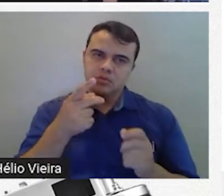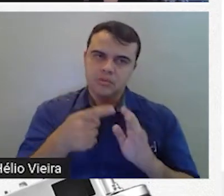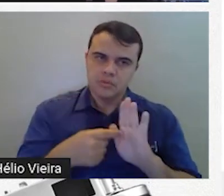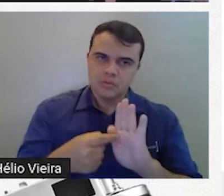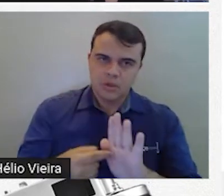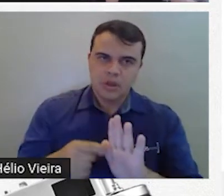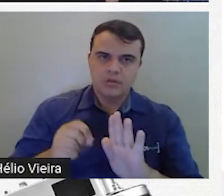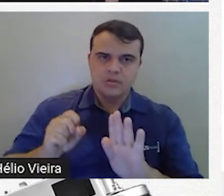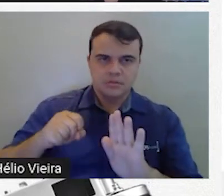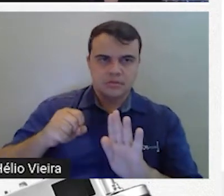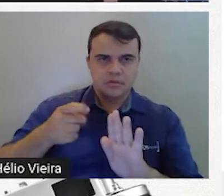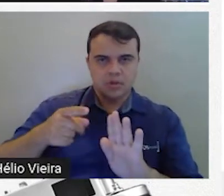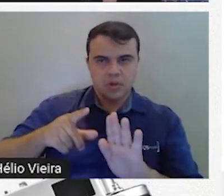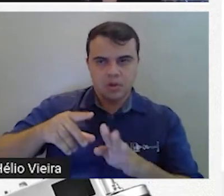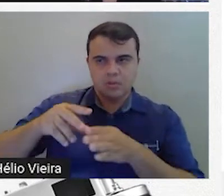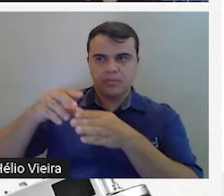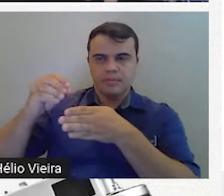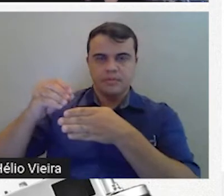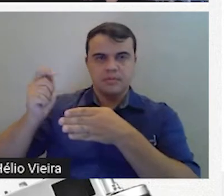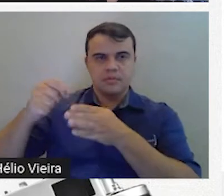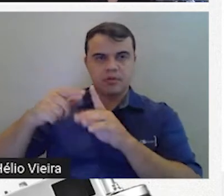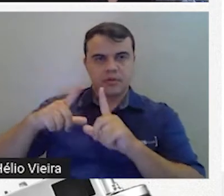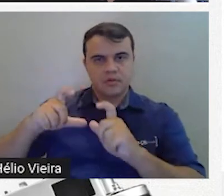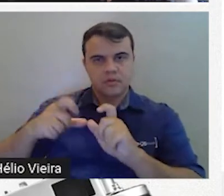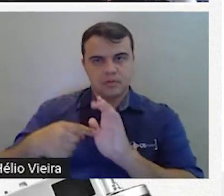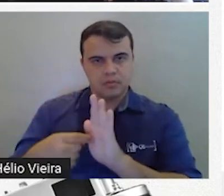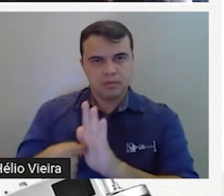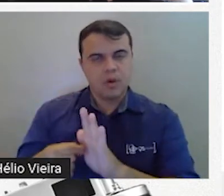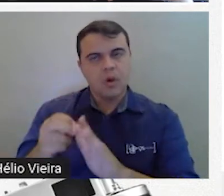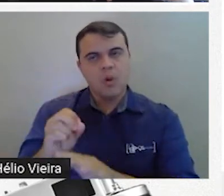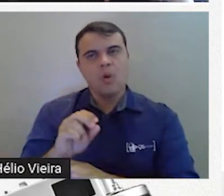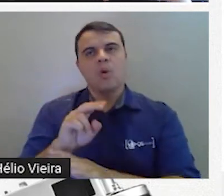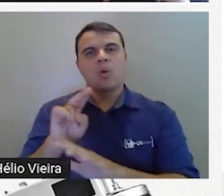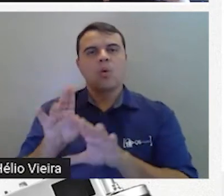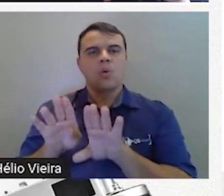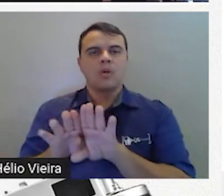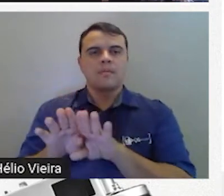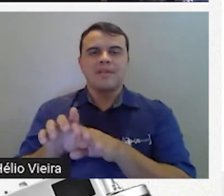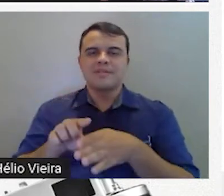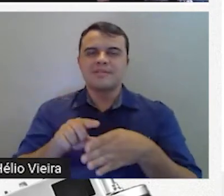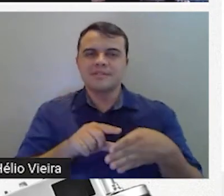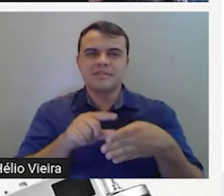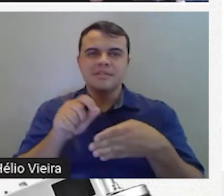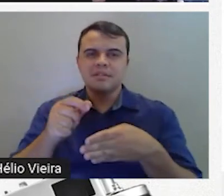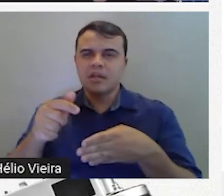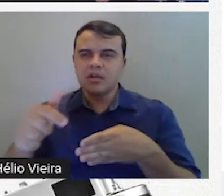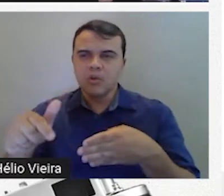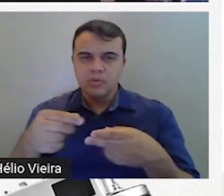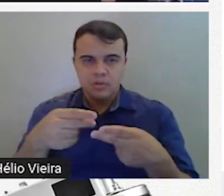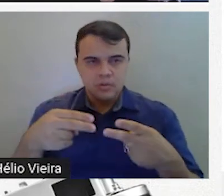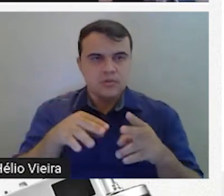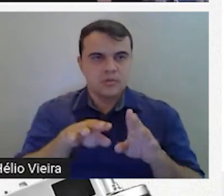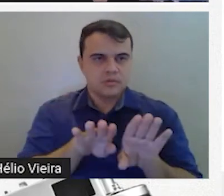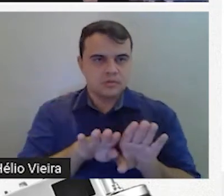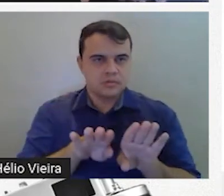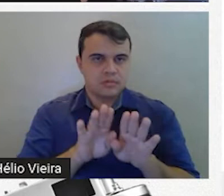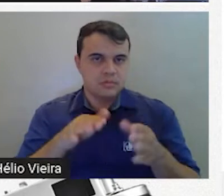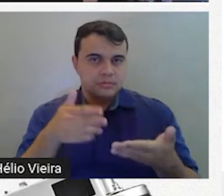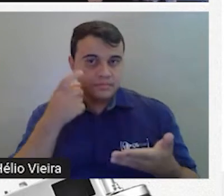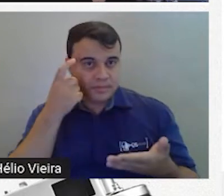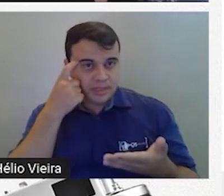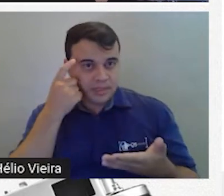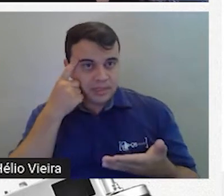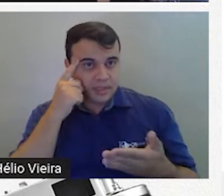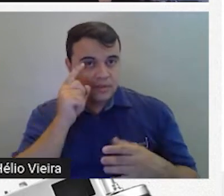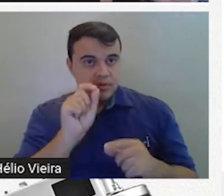para ressaltar a sua imagem ou para dar destaque em outras coisas. Então, pensar